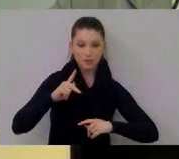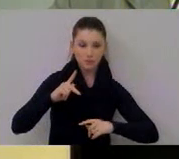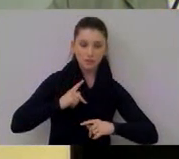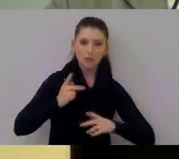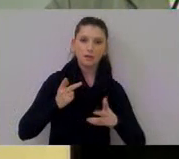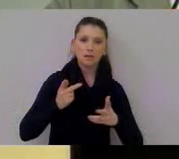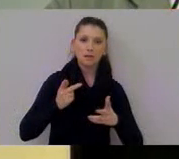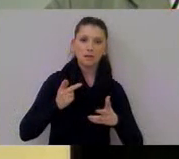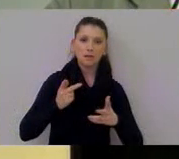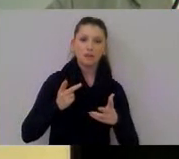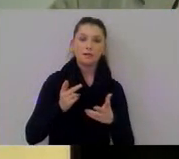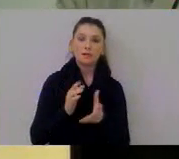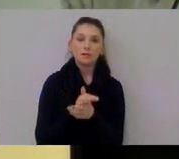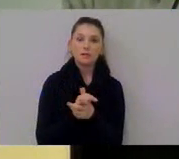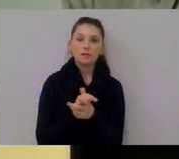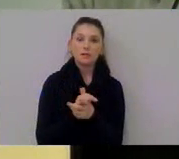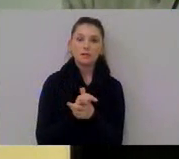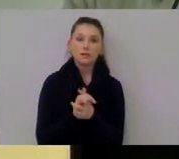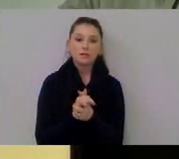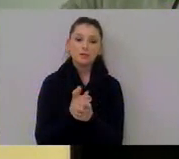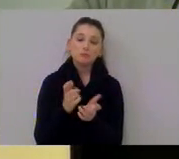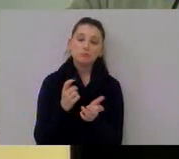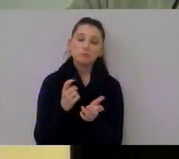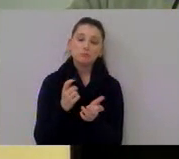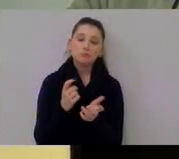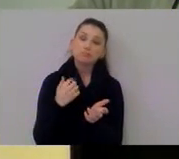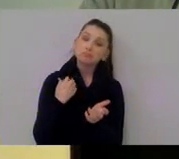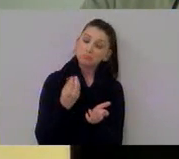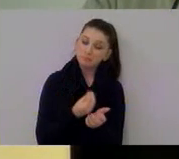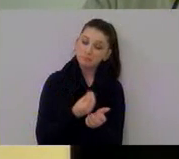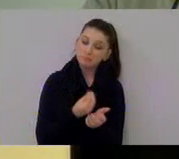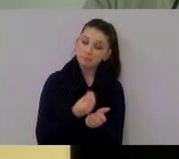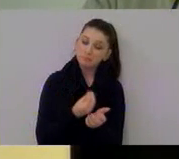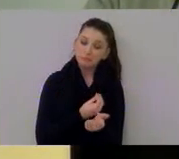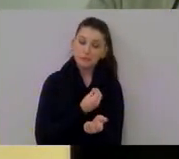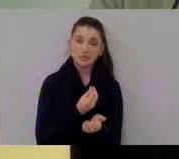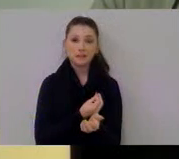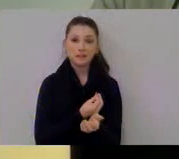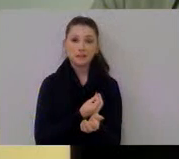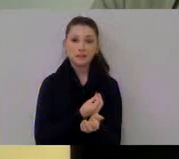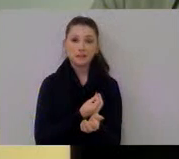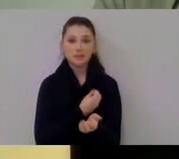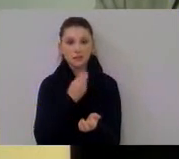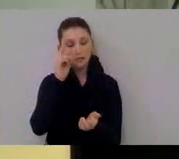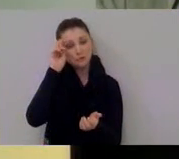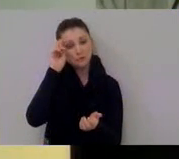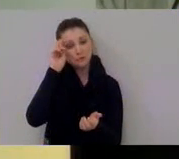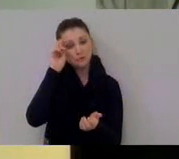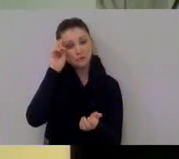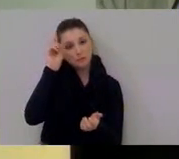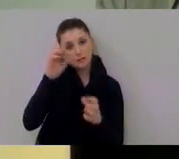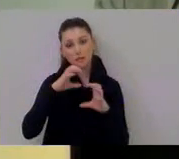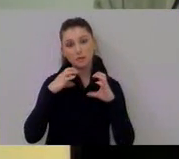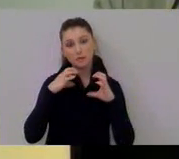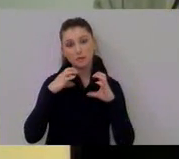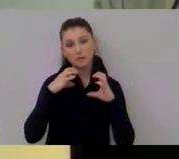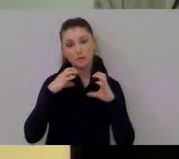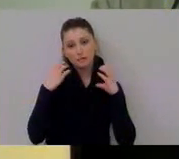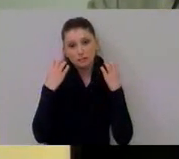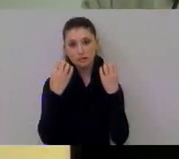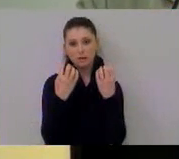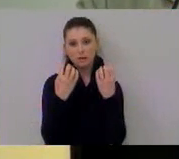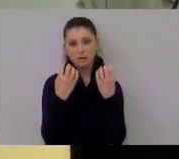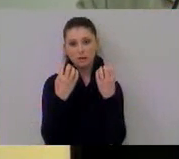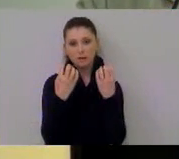né, a presença dos líderes comunitários na noite